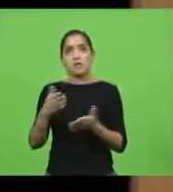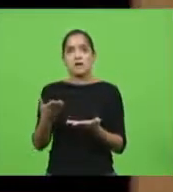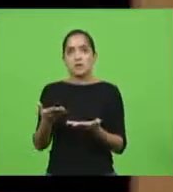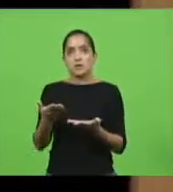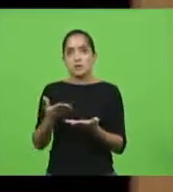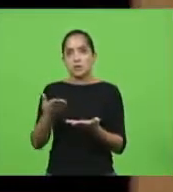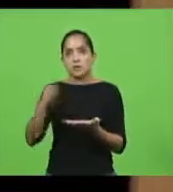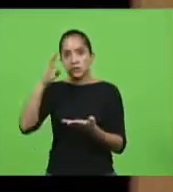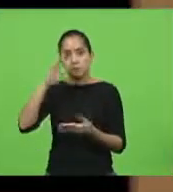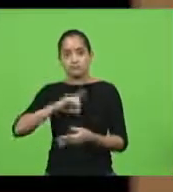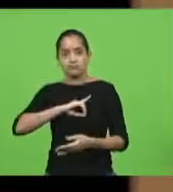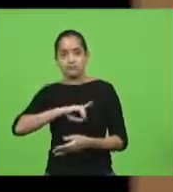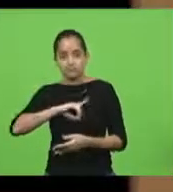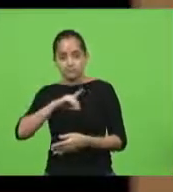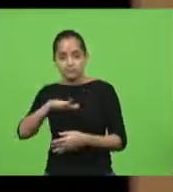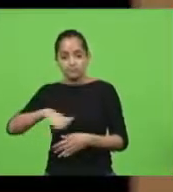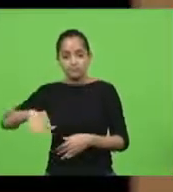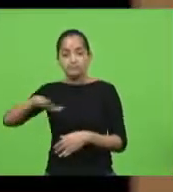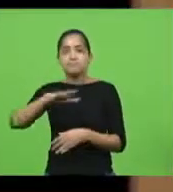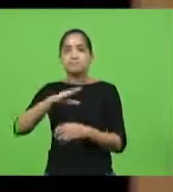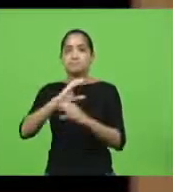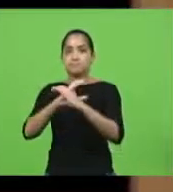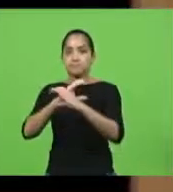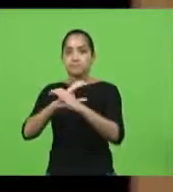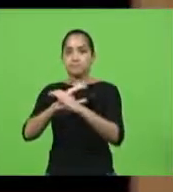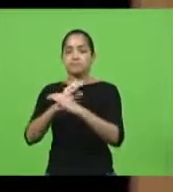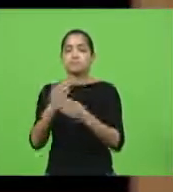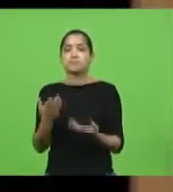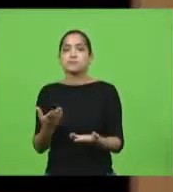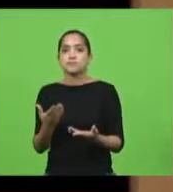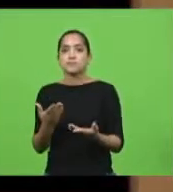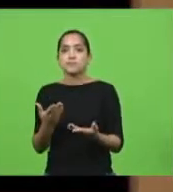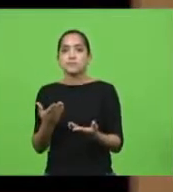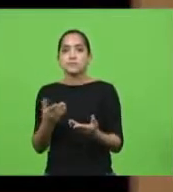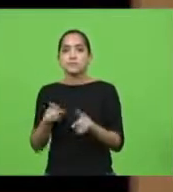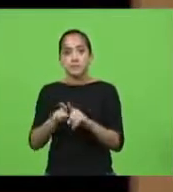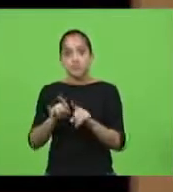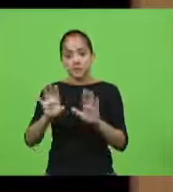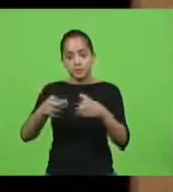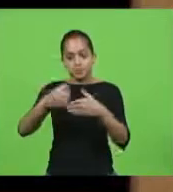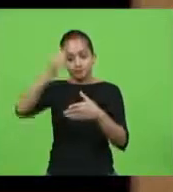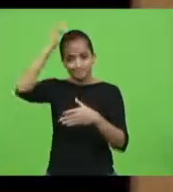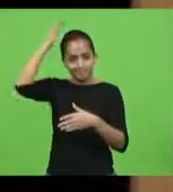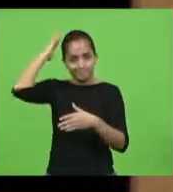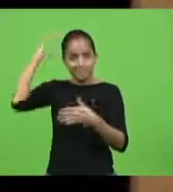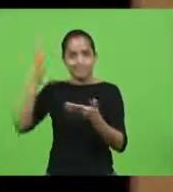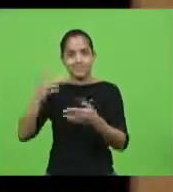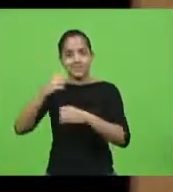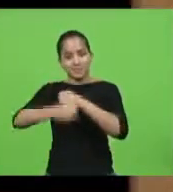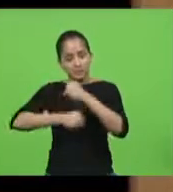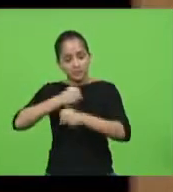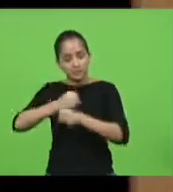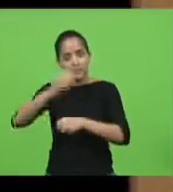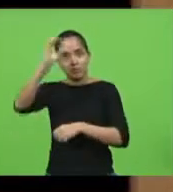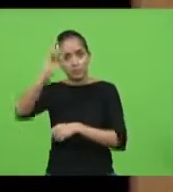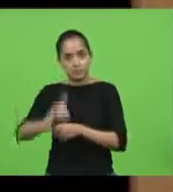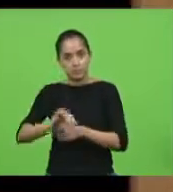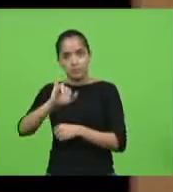o delegado-geral da Polícia Civil, comandante do Bombeiro, e o ano que vem o diretor do